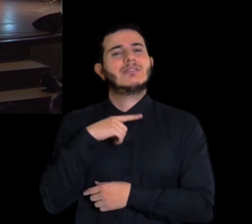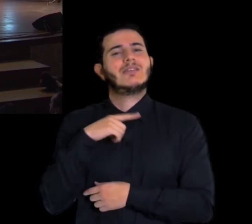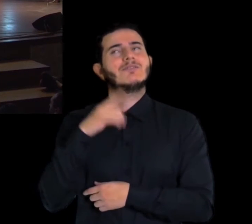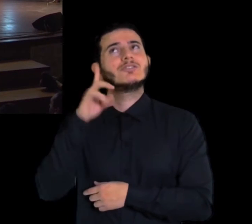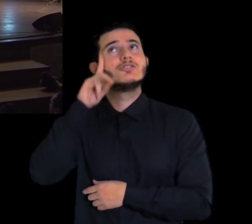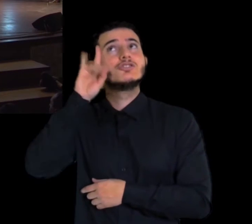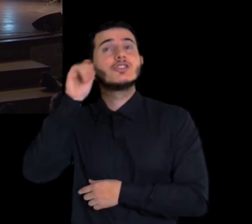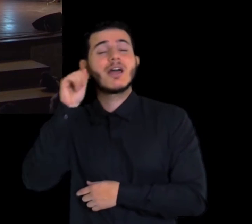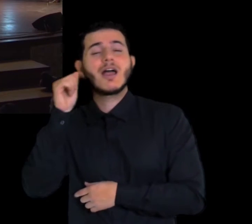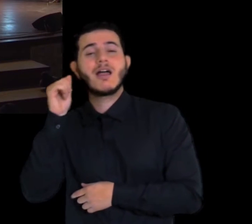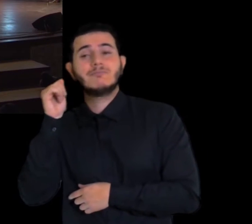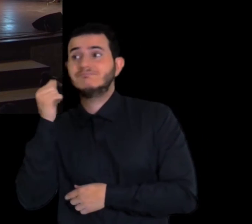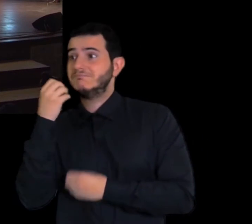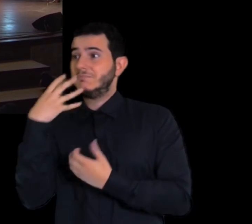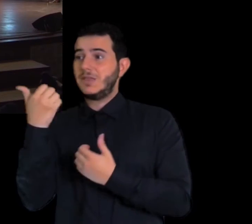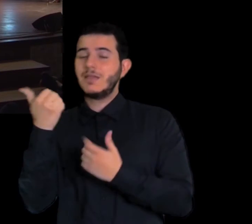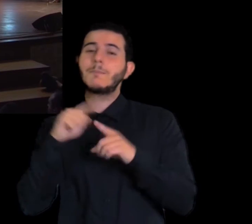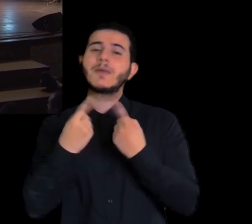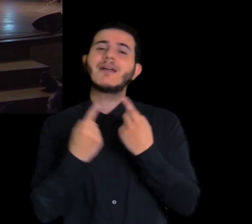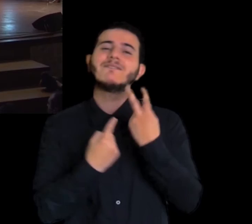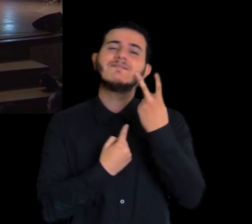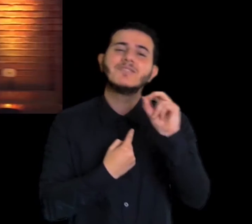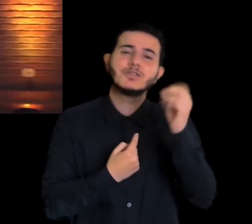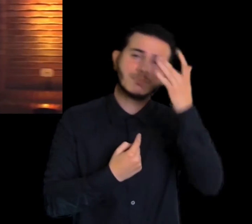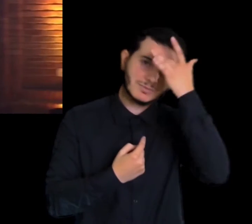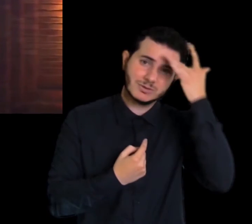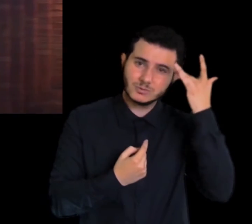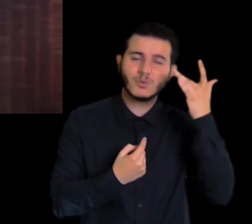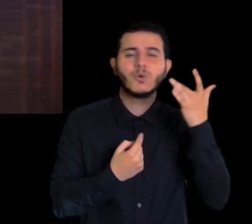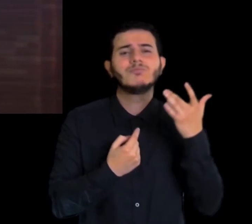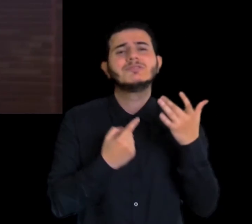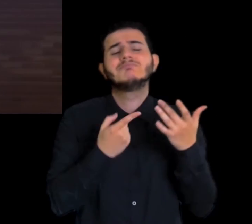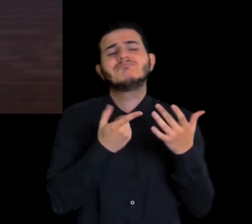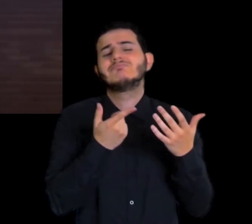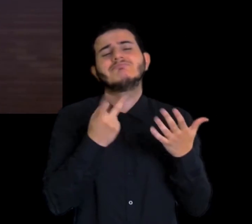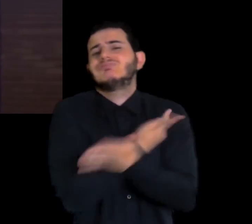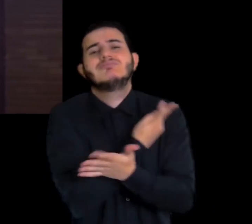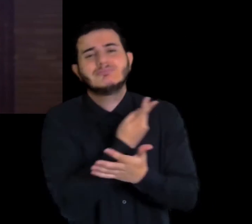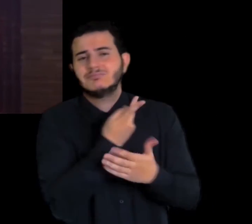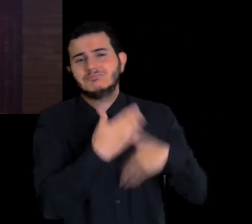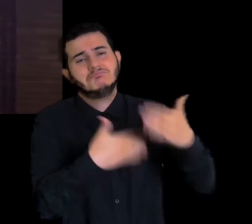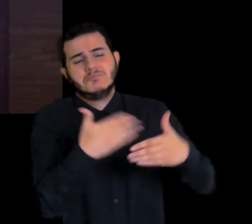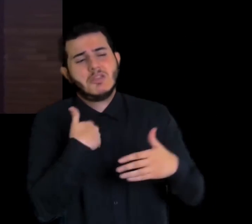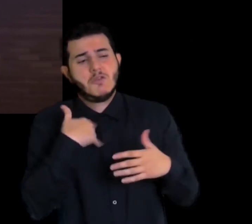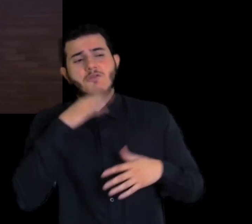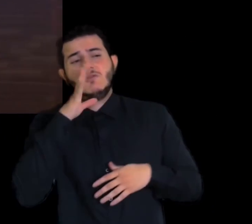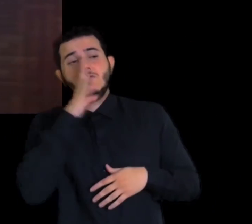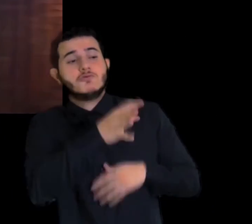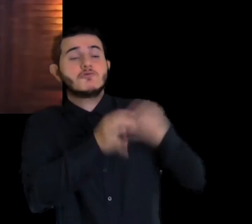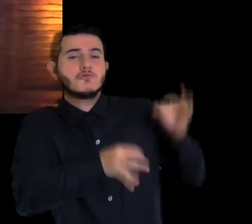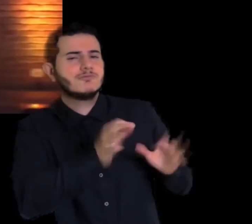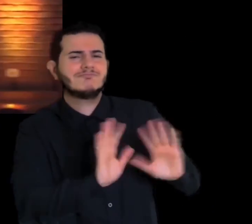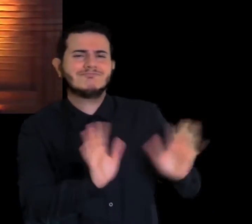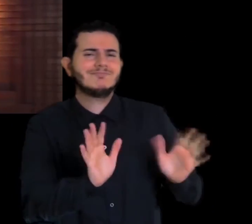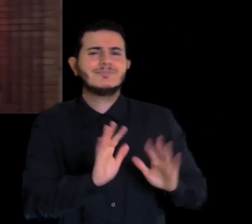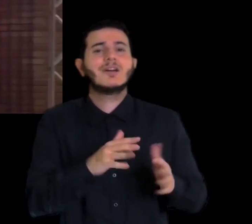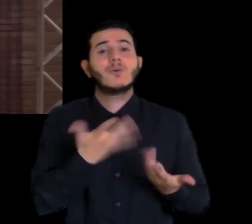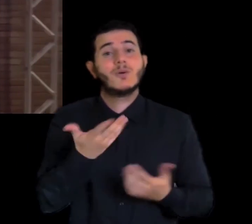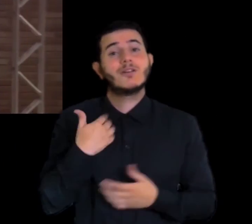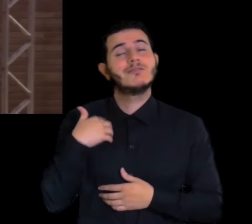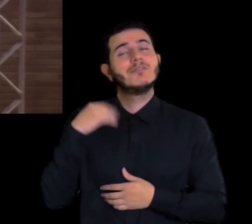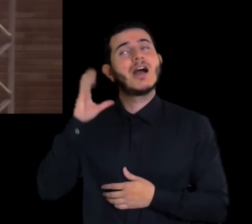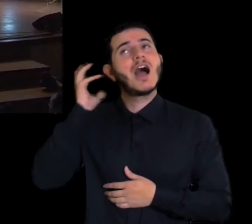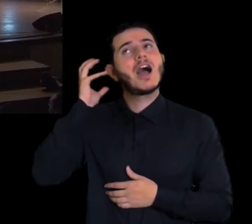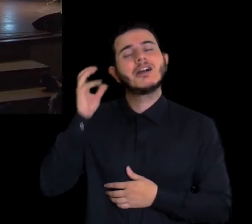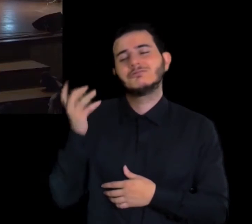legal. Mas 20 acabaram pisando na bola por algum motivo que eu não julgo, não sei, não conheço. Só que essas 20 fazem barulho demais. A hora que eu